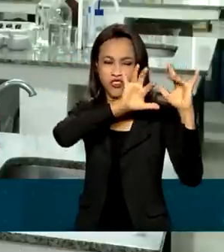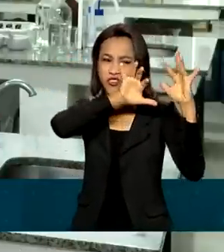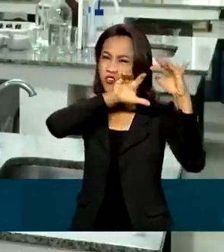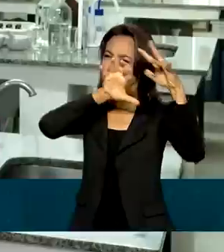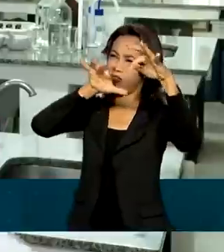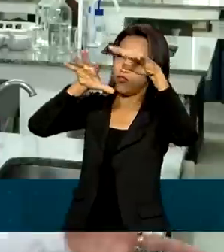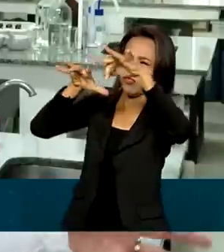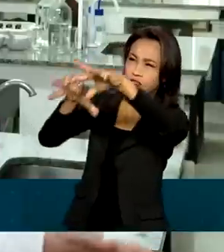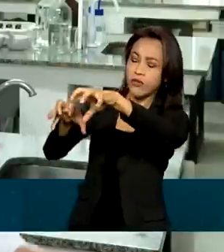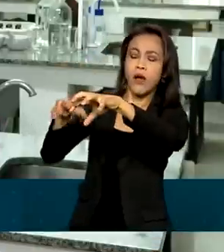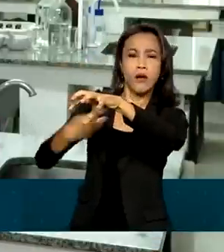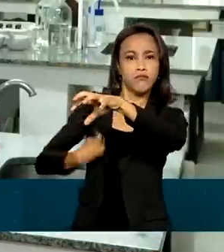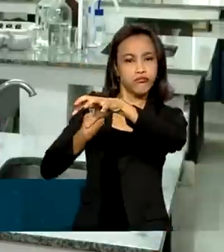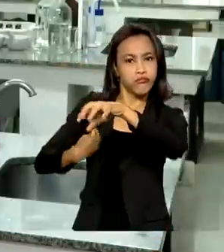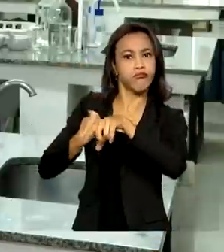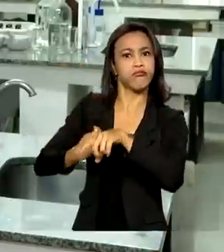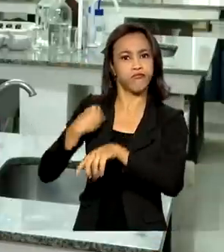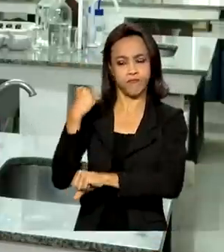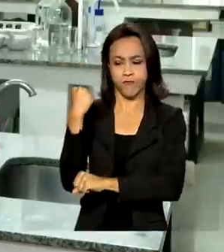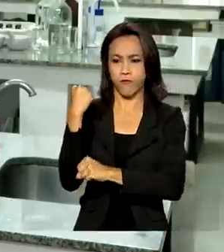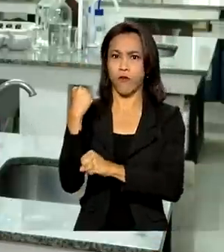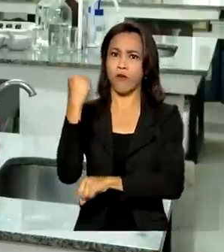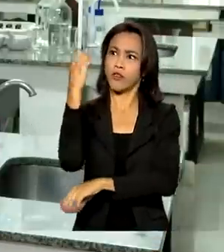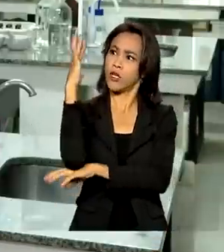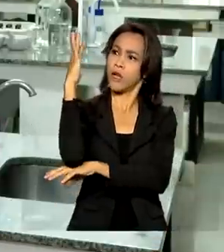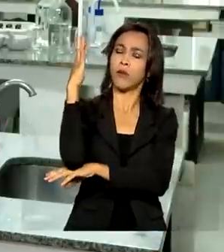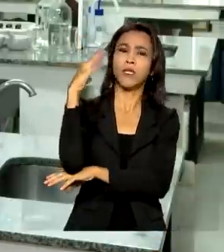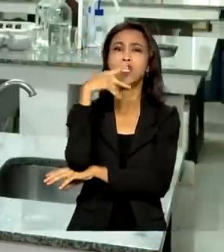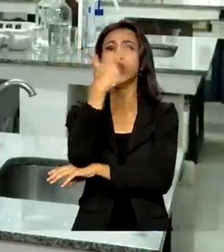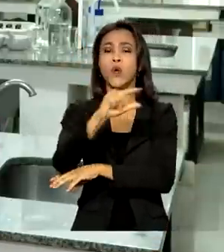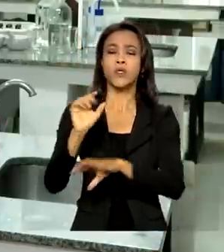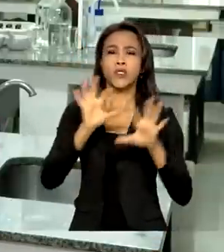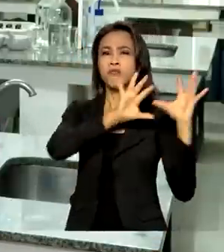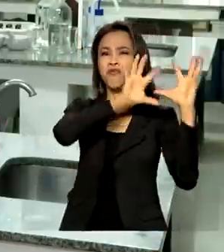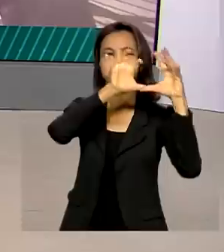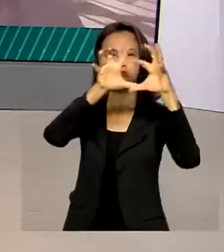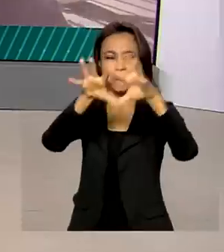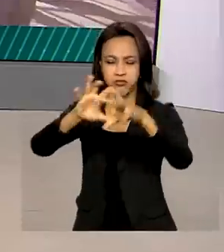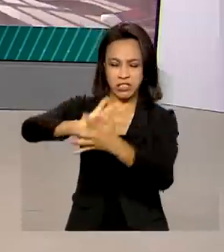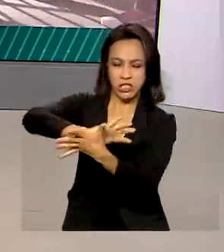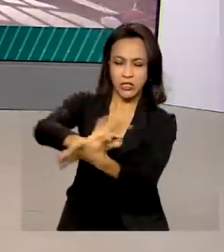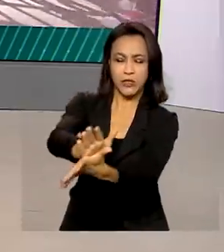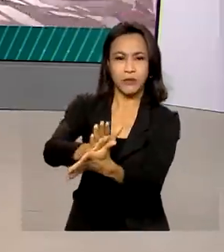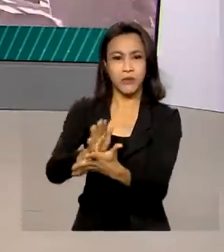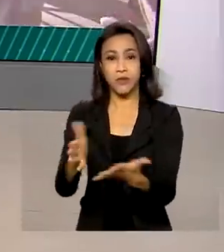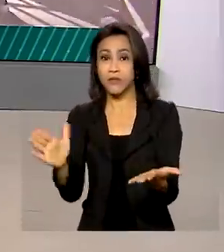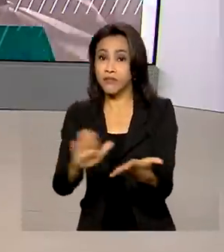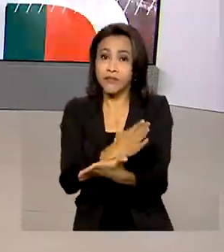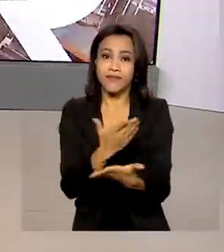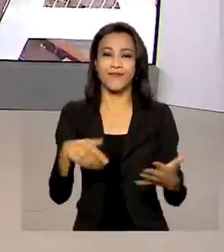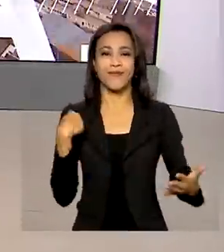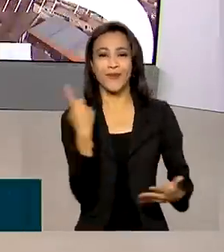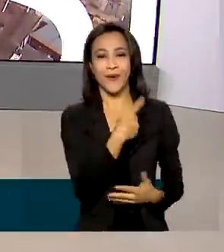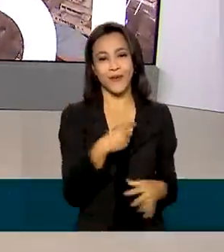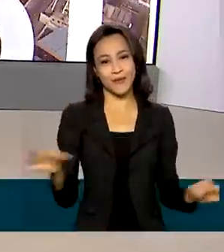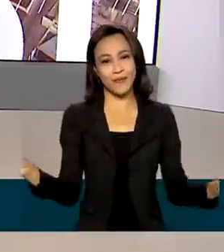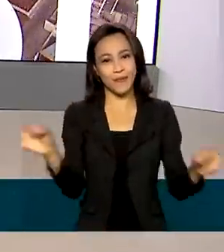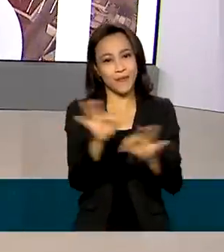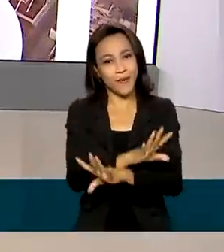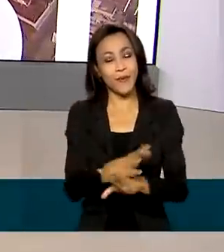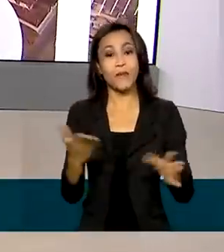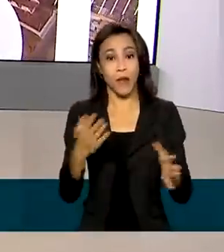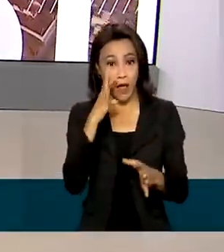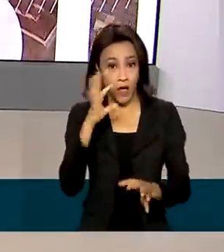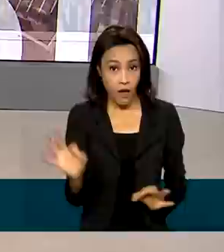em conta outras plantas simplesmente foram totalmente destruídas e não existem mais e a gente fica por aqui para